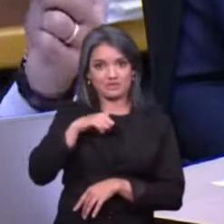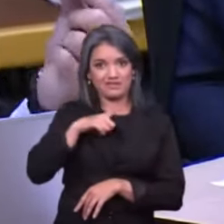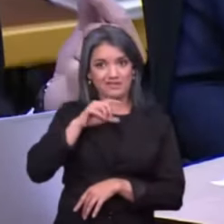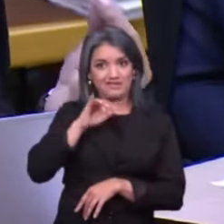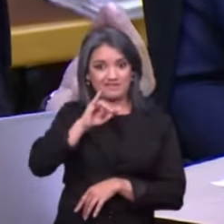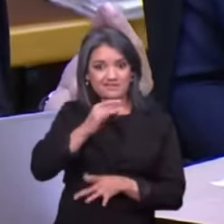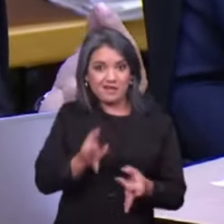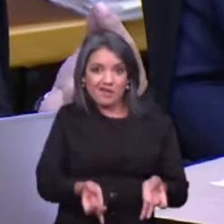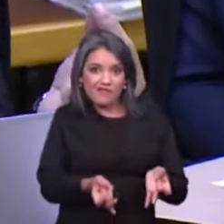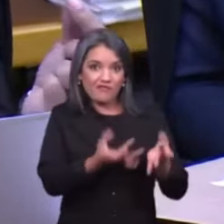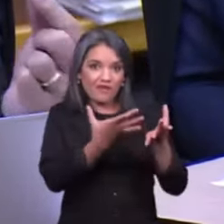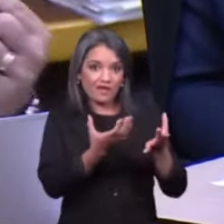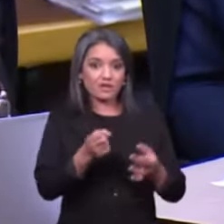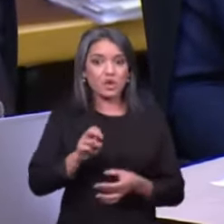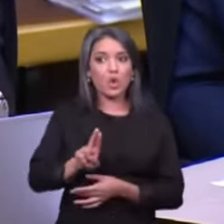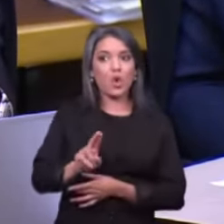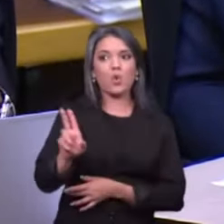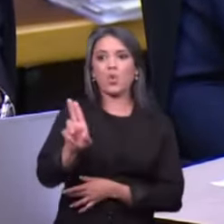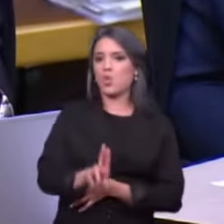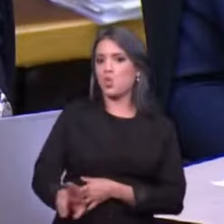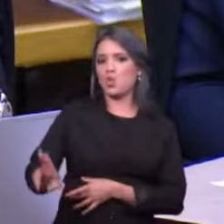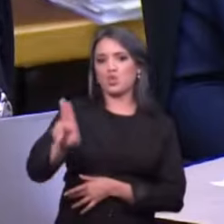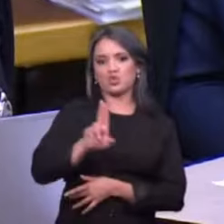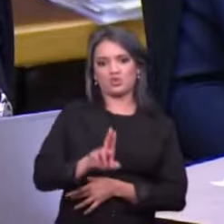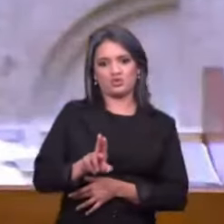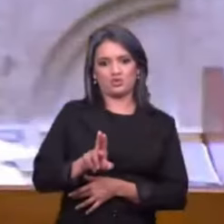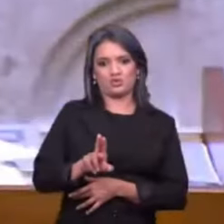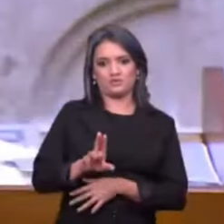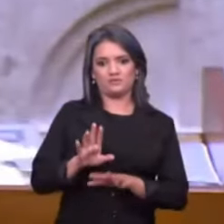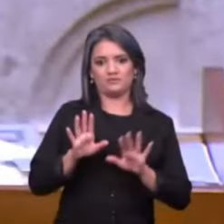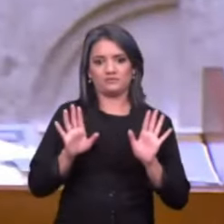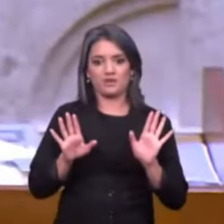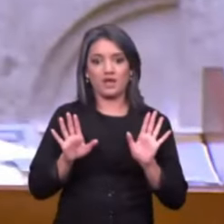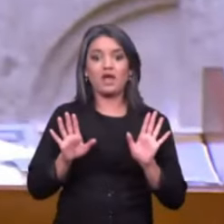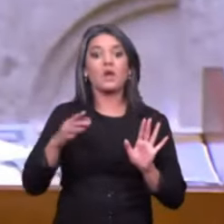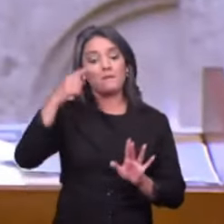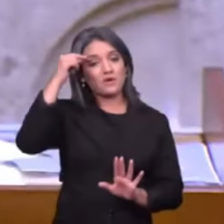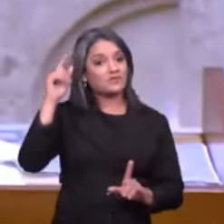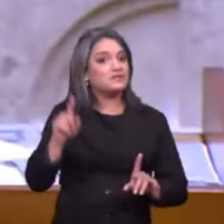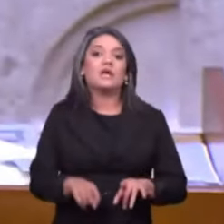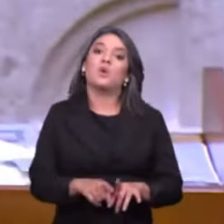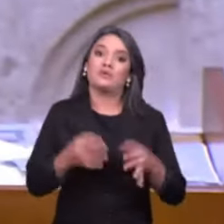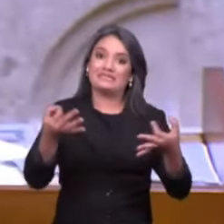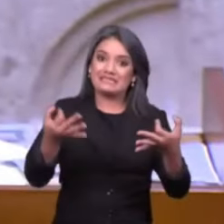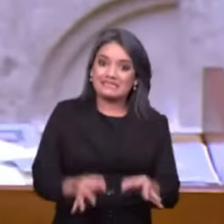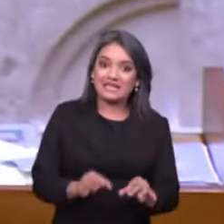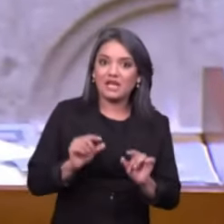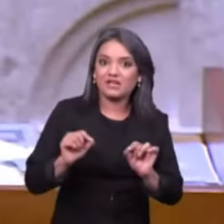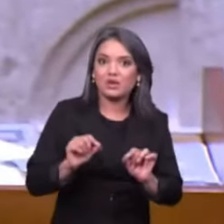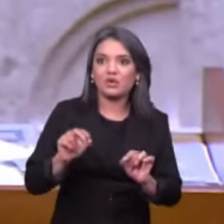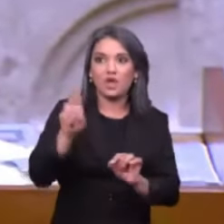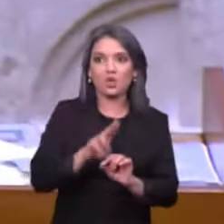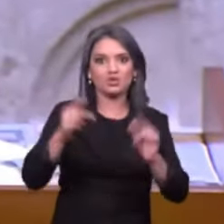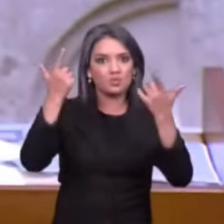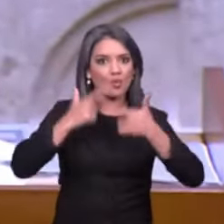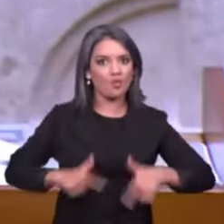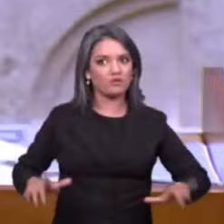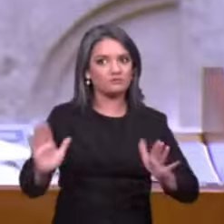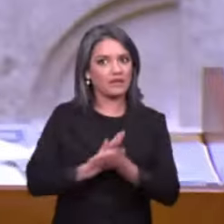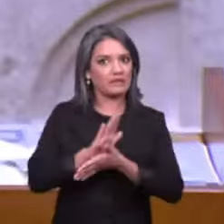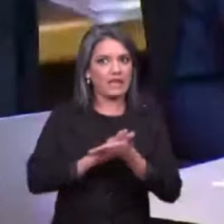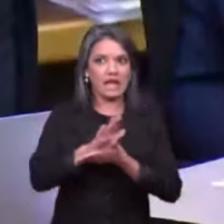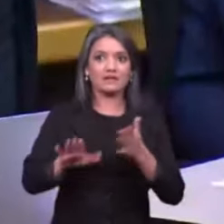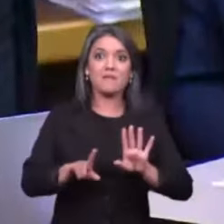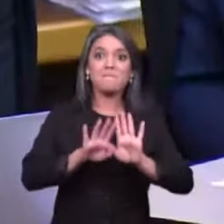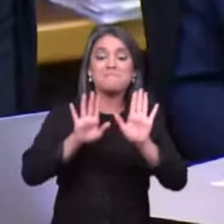ou se é uso. Então, em rigor, a gente está dizendo que não deve usar nada. Porém, se usar até tanto, não vai ser preso.